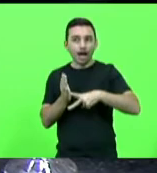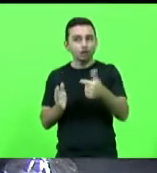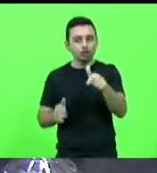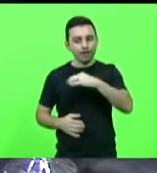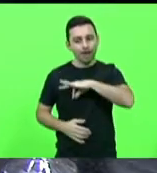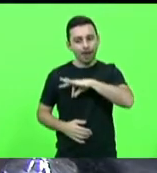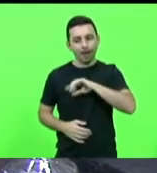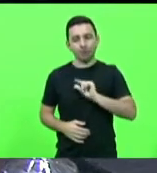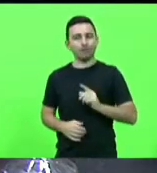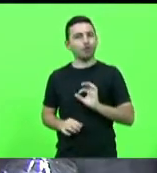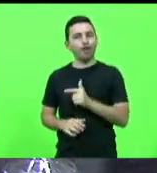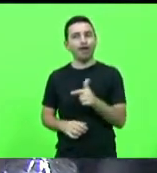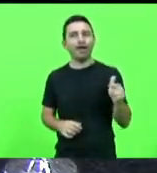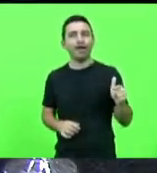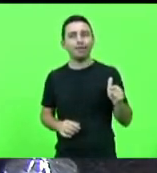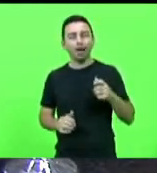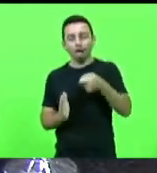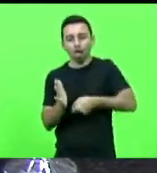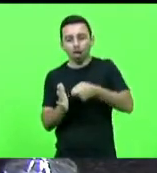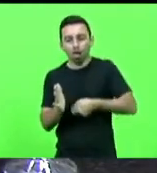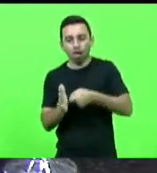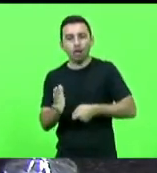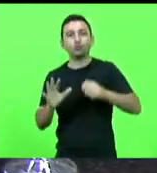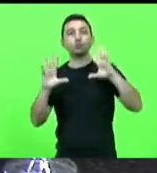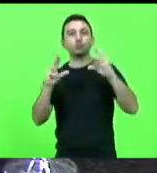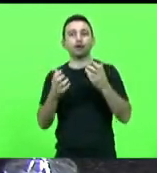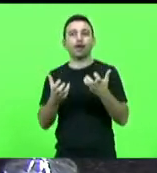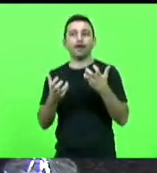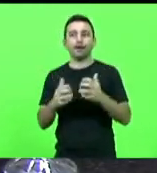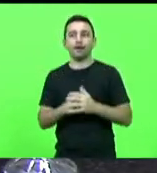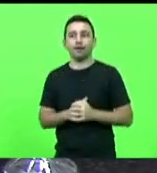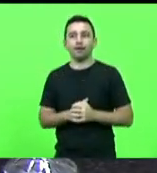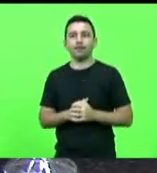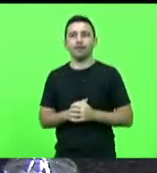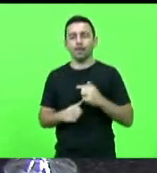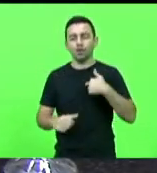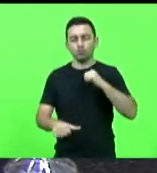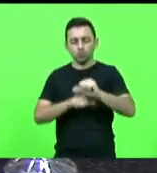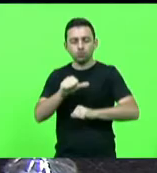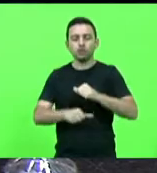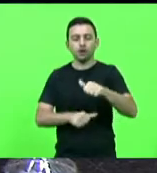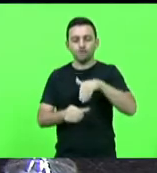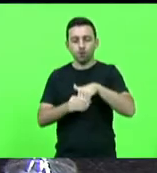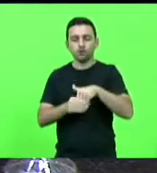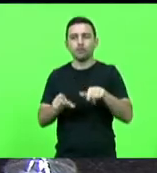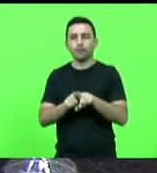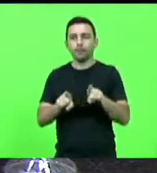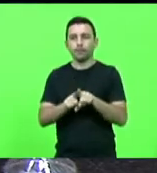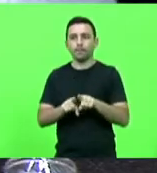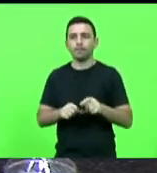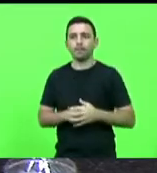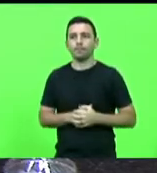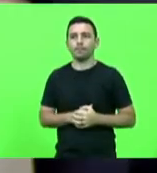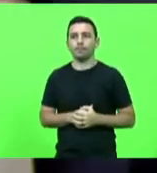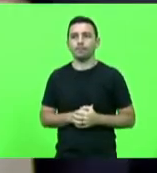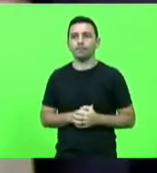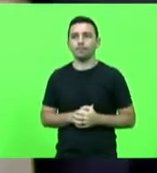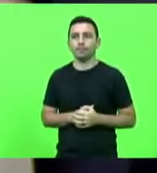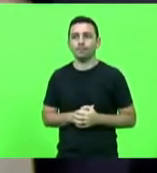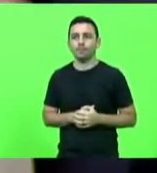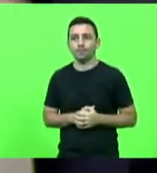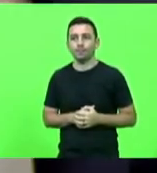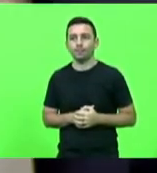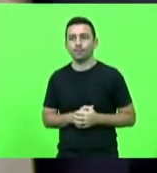por um salário mínimo de todo mundo. Então, eu estou alterando o voto. Vossa Excelência pode abrir o painel, que está garantido. Vossas Excelências podem votar